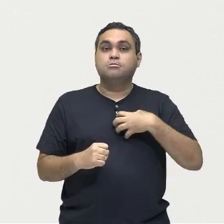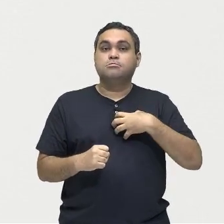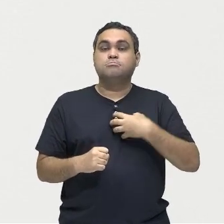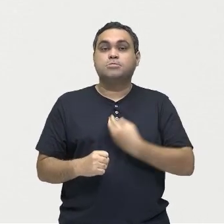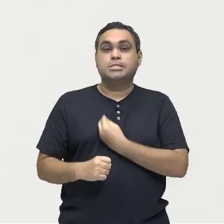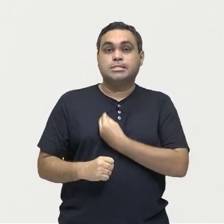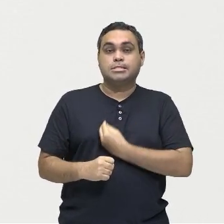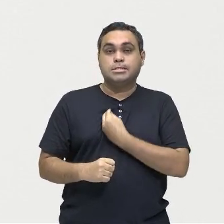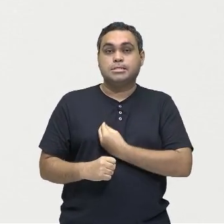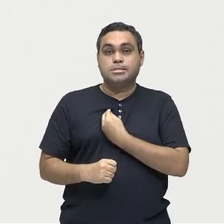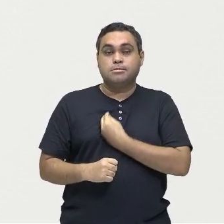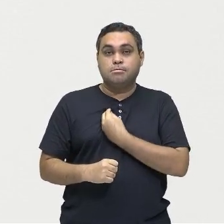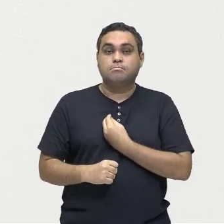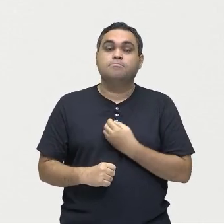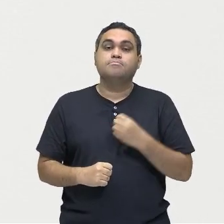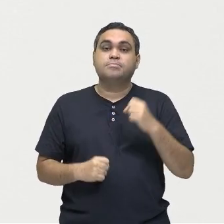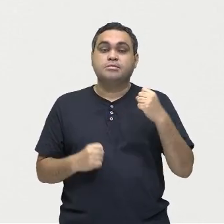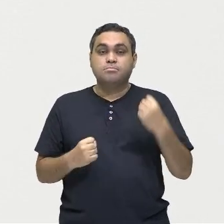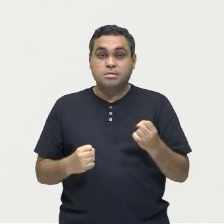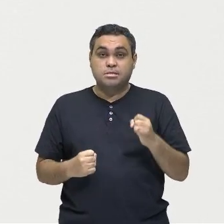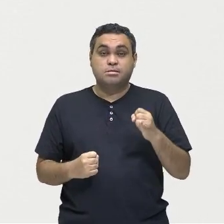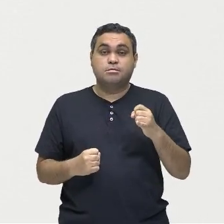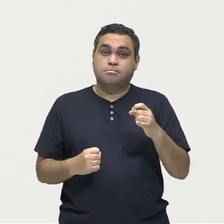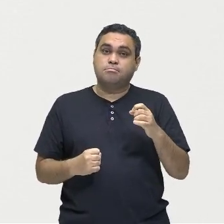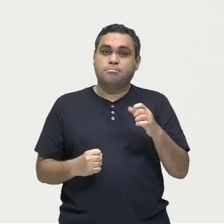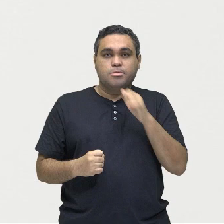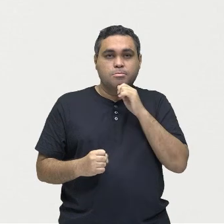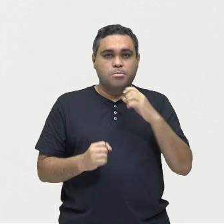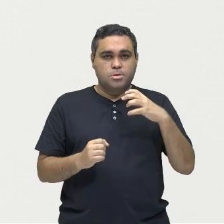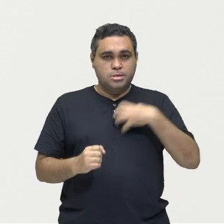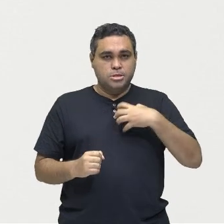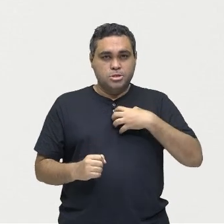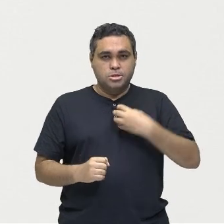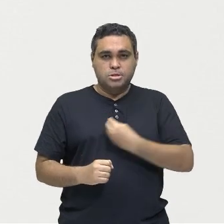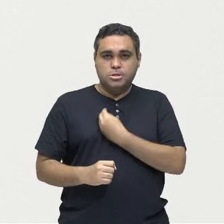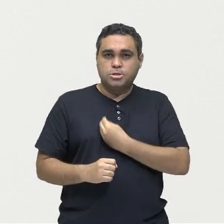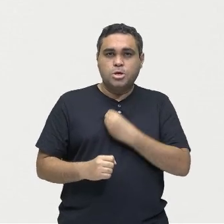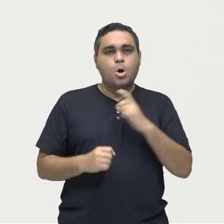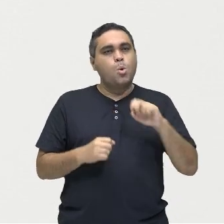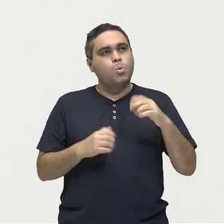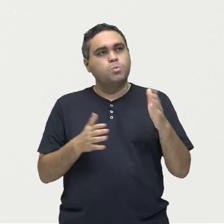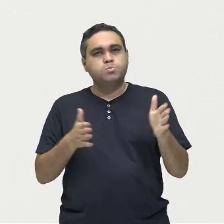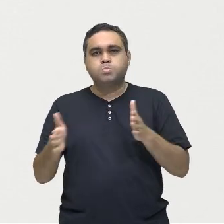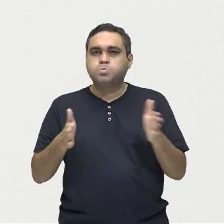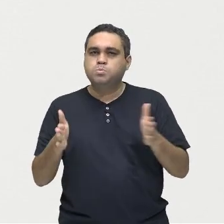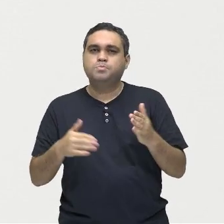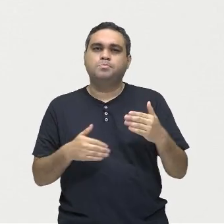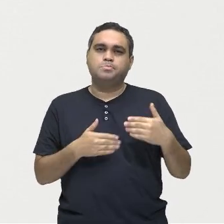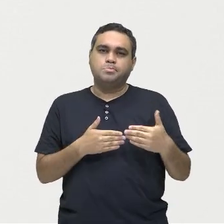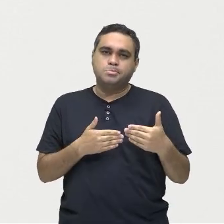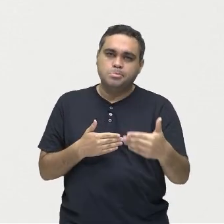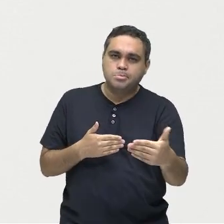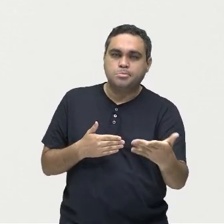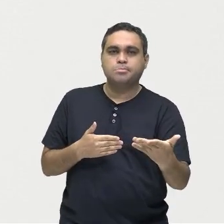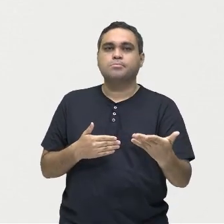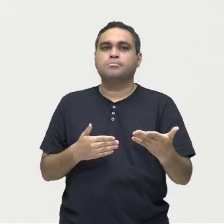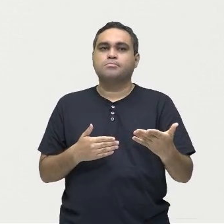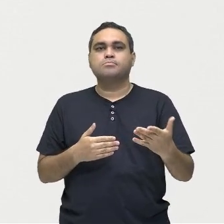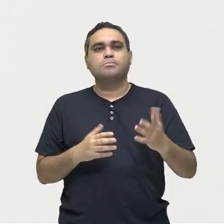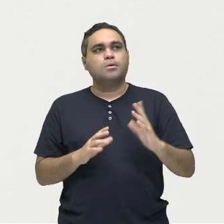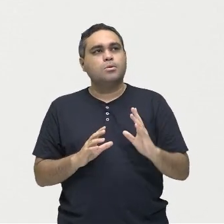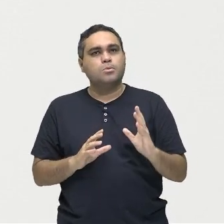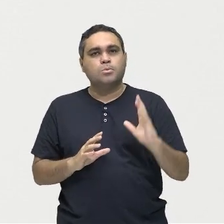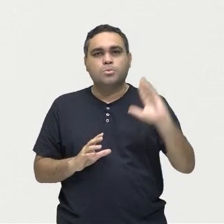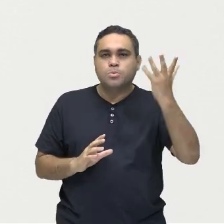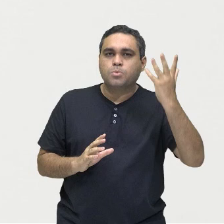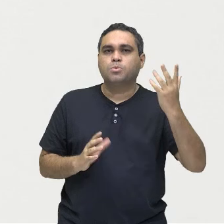existir, quando ele indicar existência, né, tempo decorrido, quando ele indicar ocorrência,